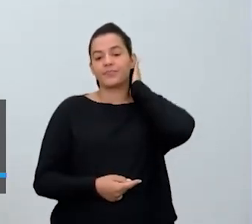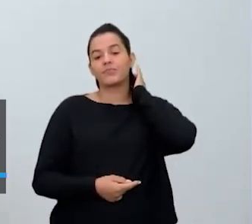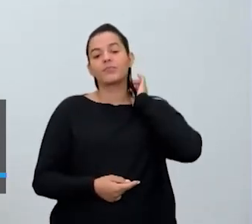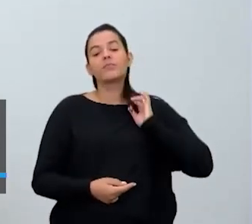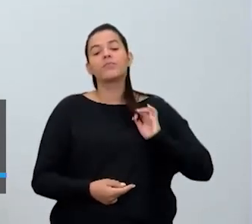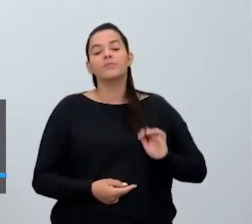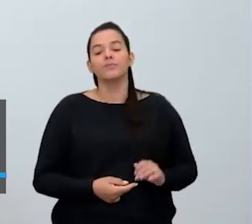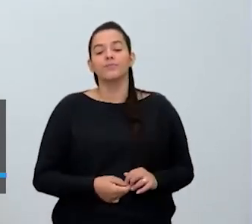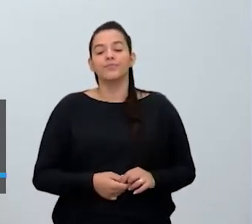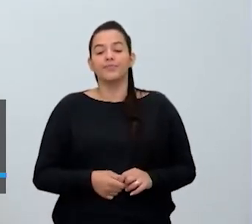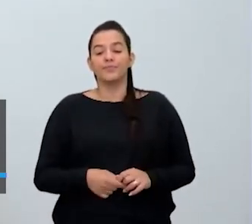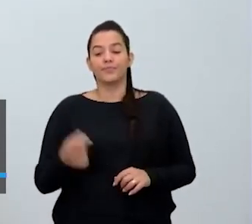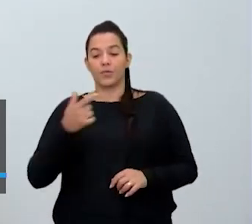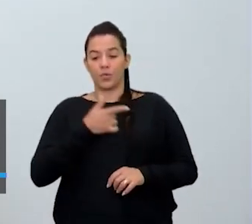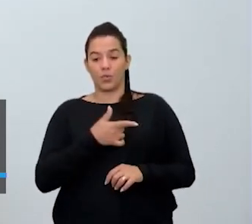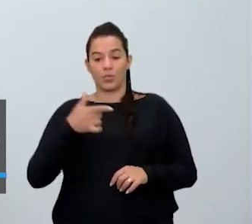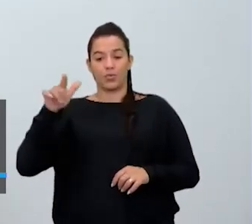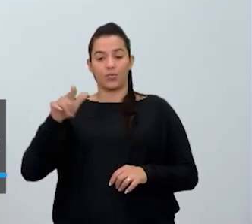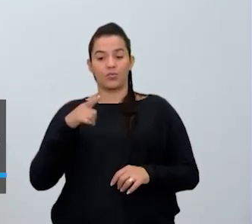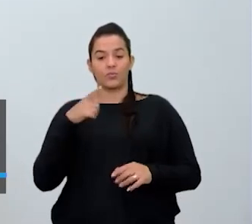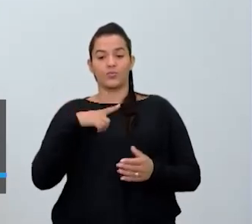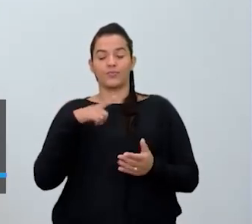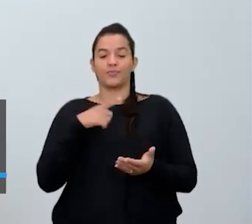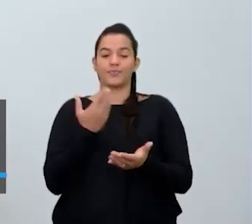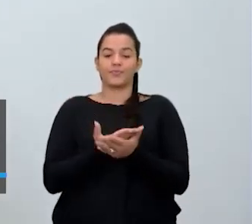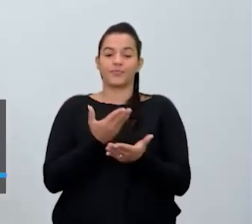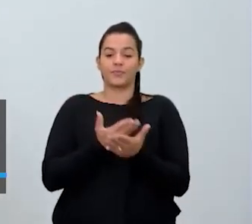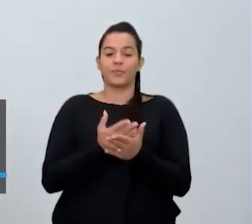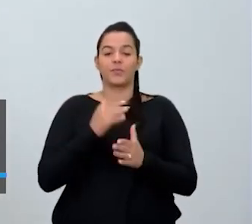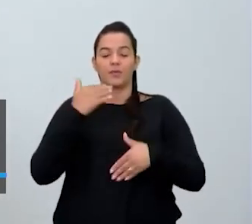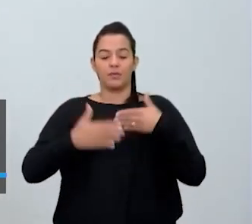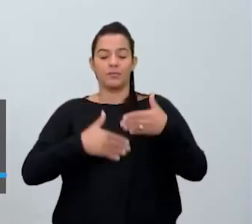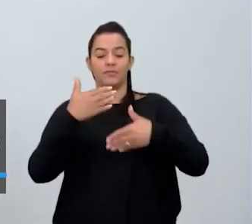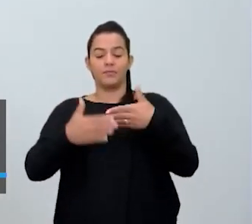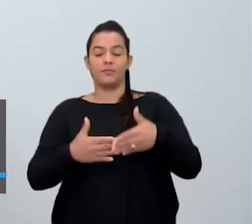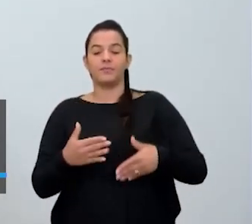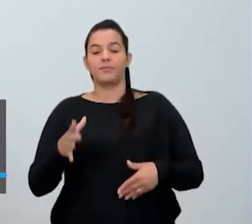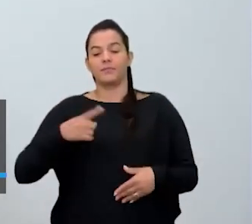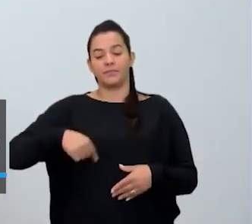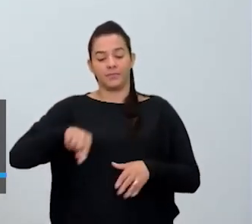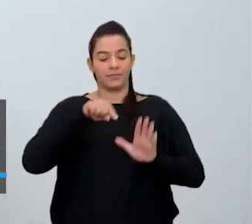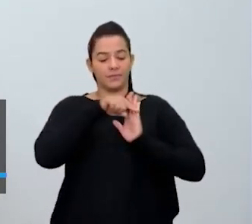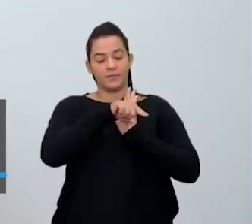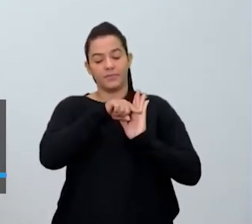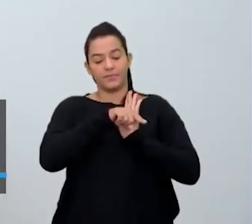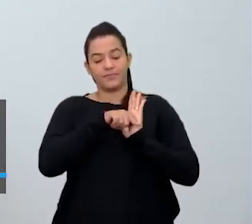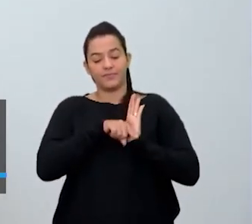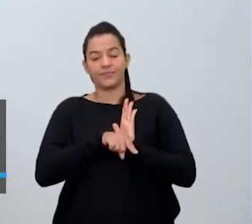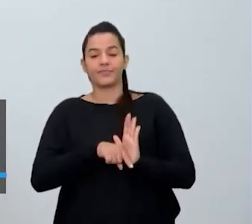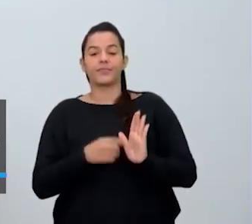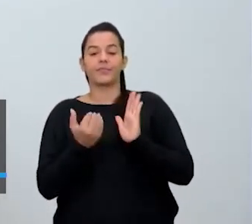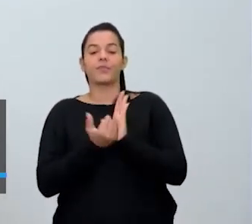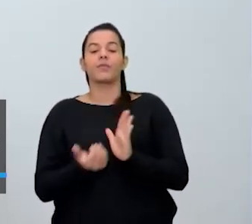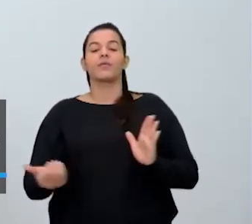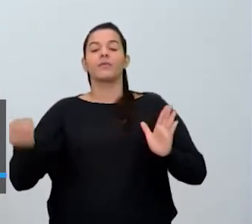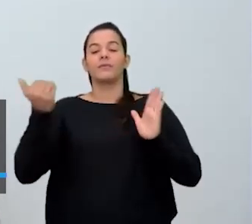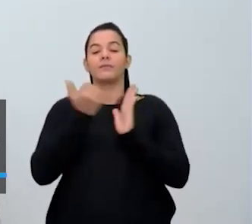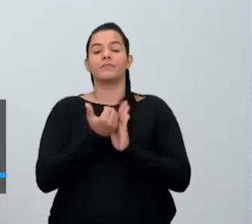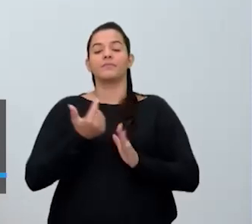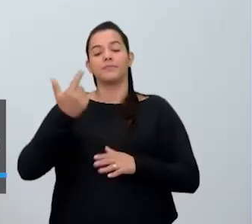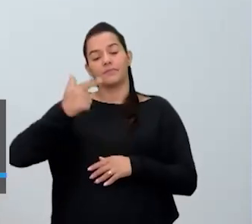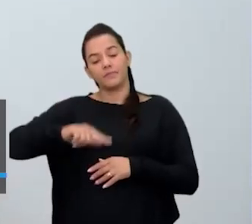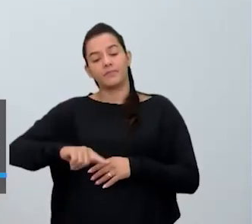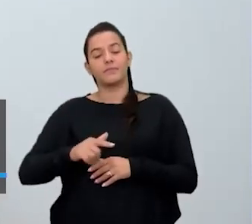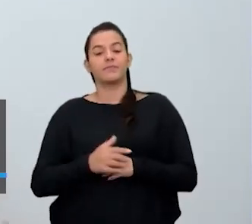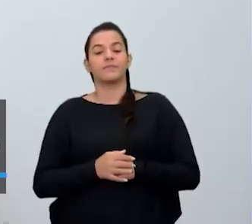inclusive, para não deixar a aula datada, a gente pode, de repente, até explorar um pouquinho mais o que eu vou dizer